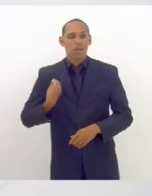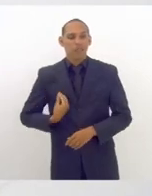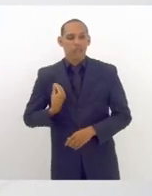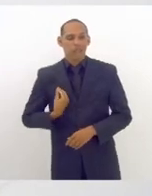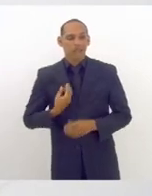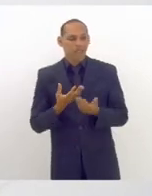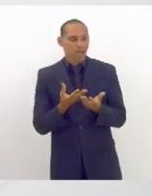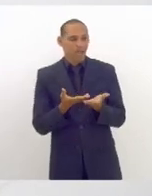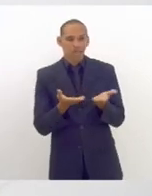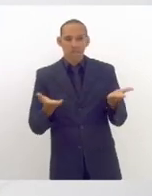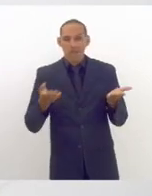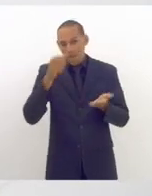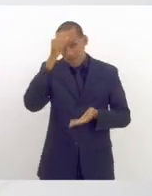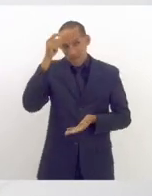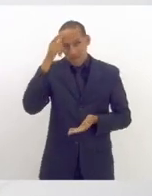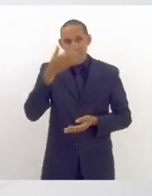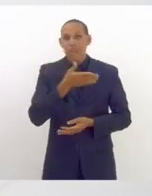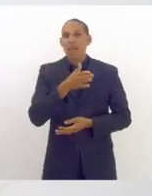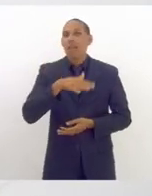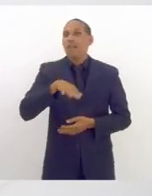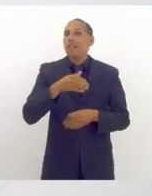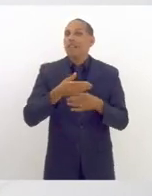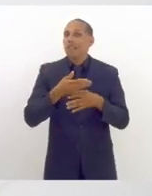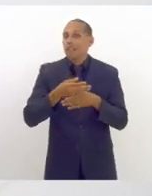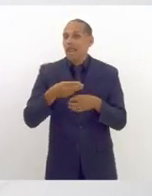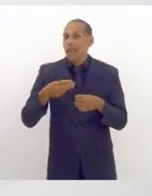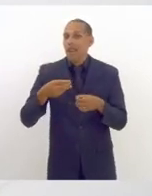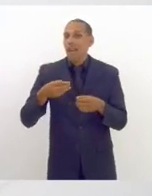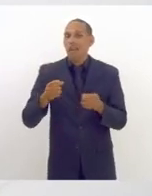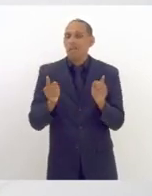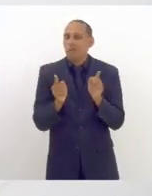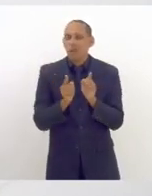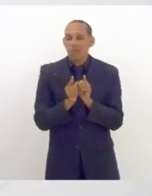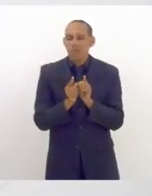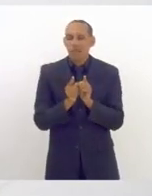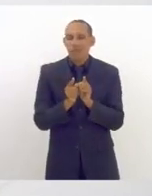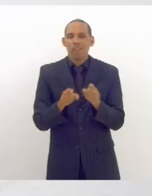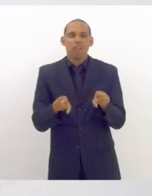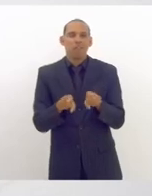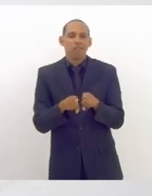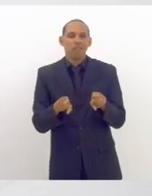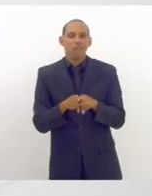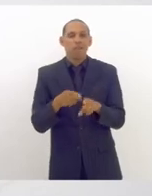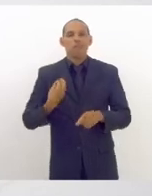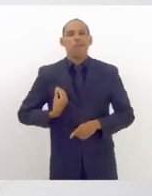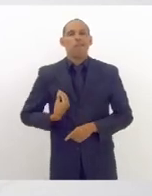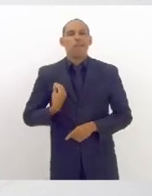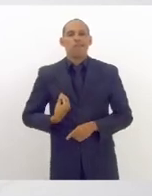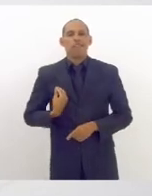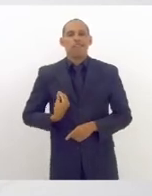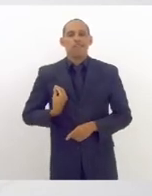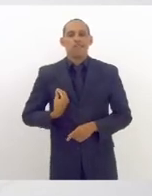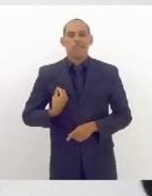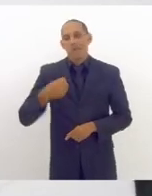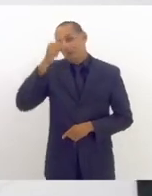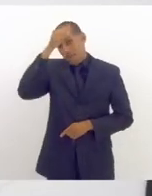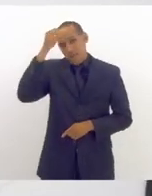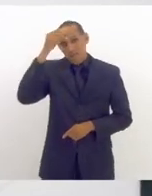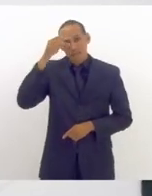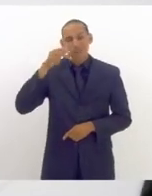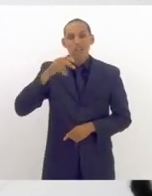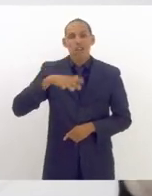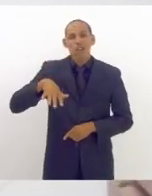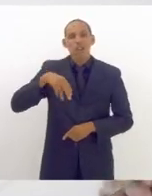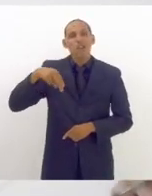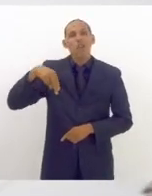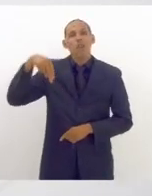prefeitos de cidades pequenas Prefeito e prefeitos e a maciça presença dos prefeitos da região norte